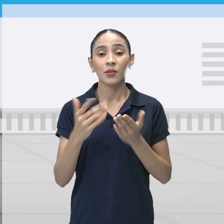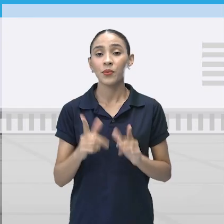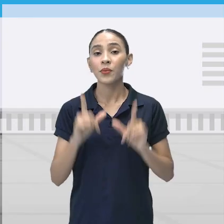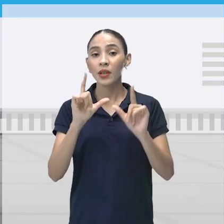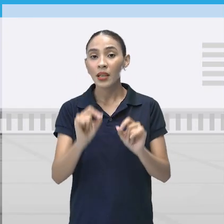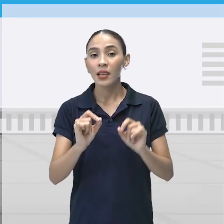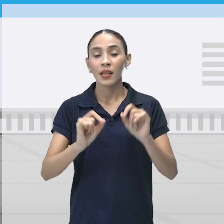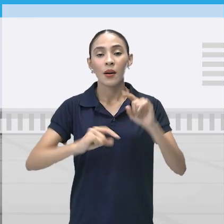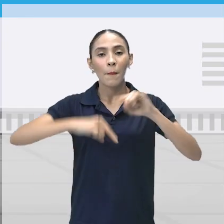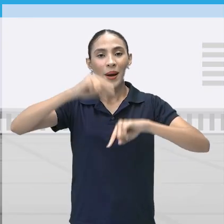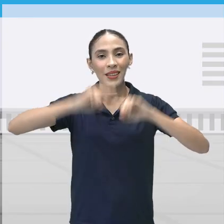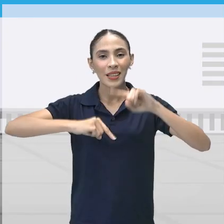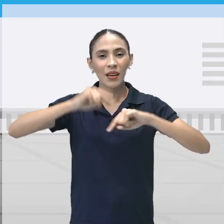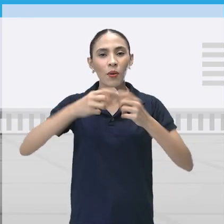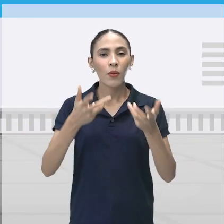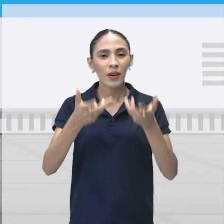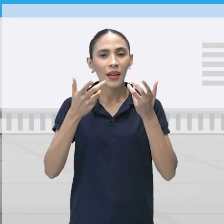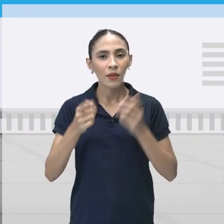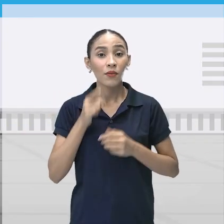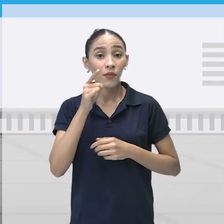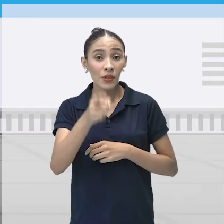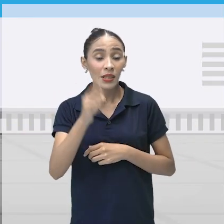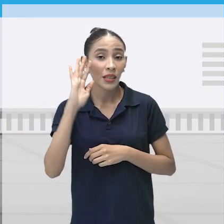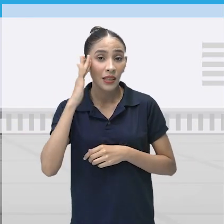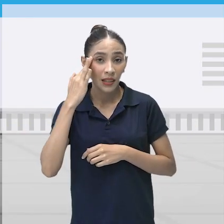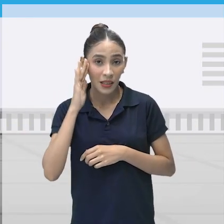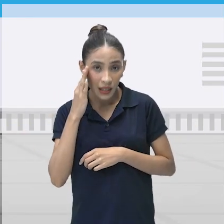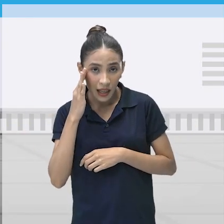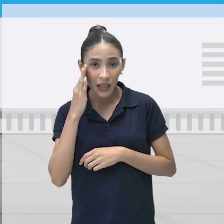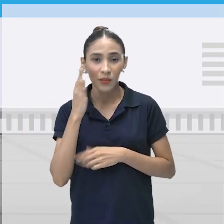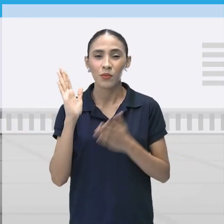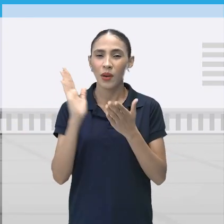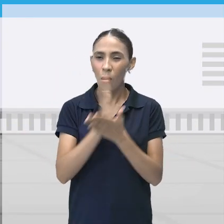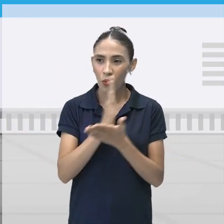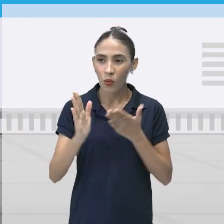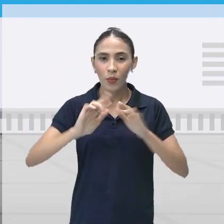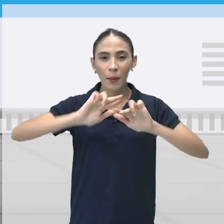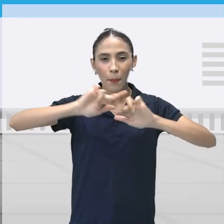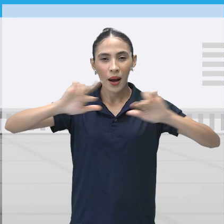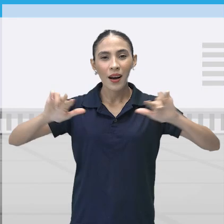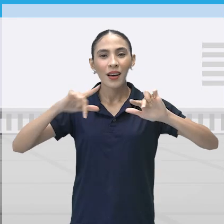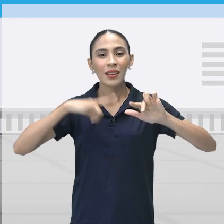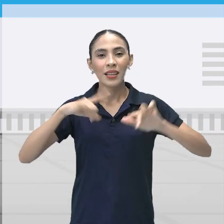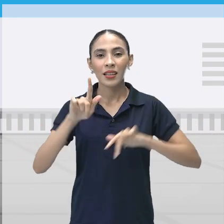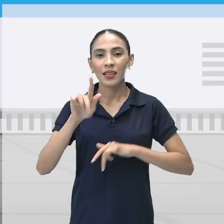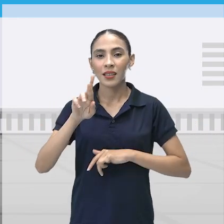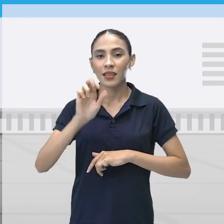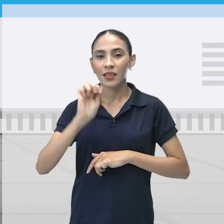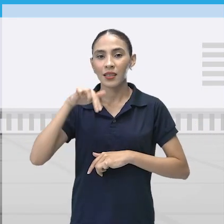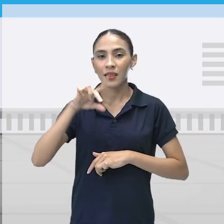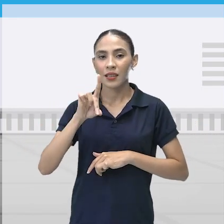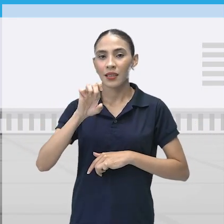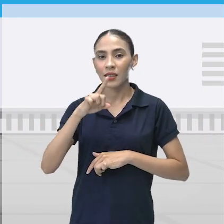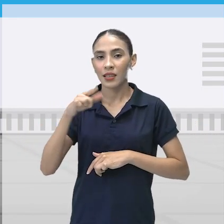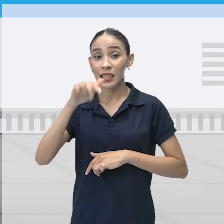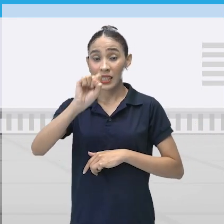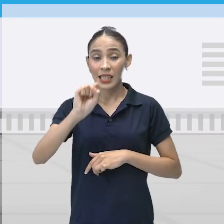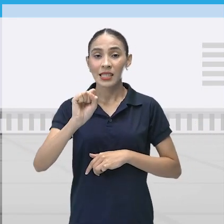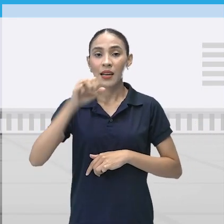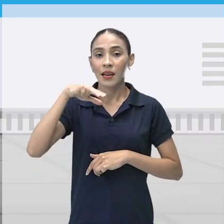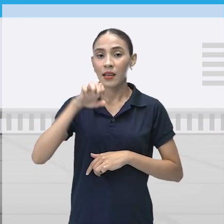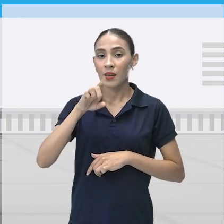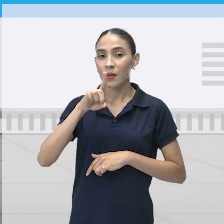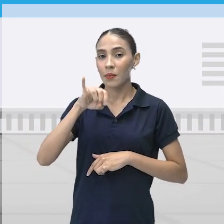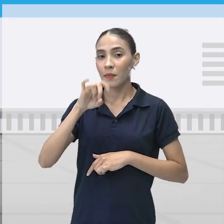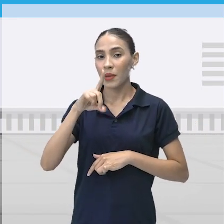falando sobre produtos porque eu quero que vocês entendam que para muitas coisas existem grandezas de medidas, como vocês puderam